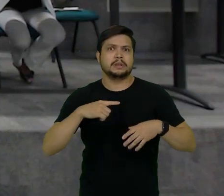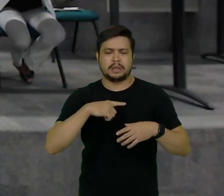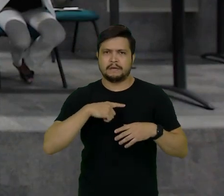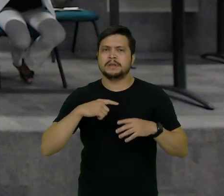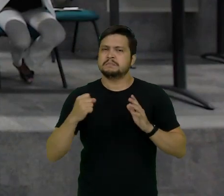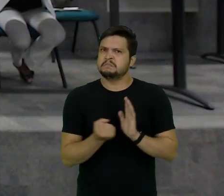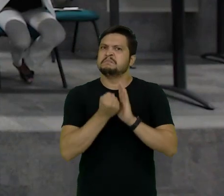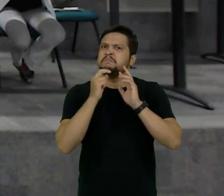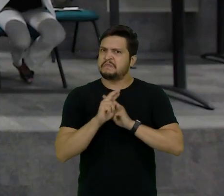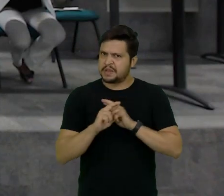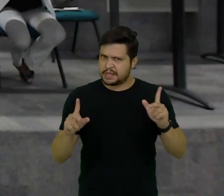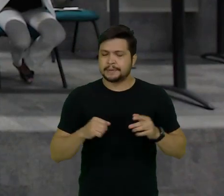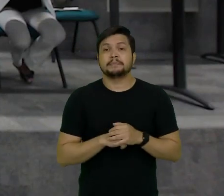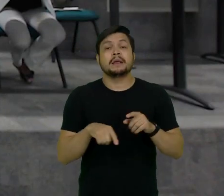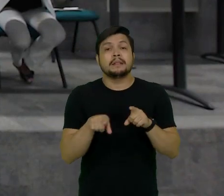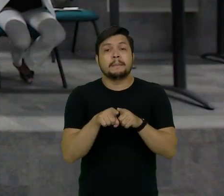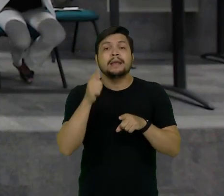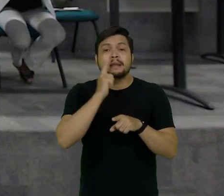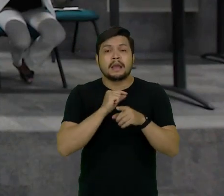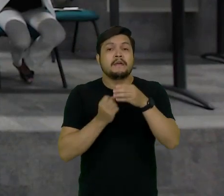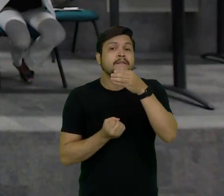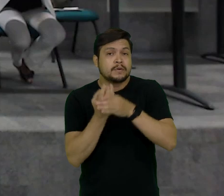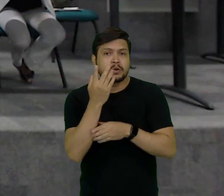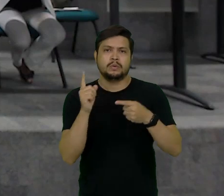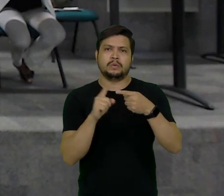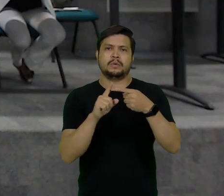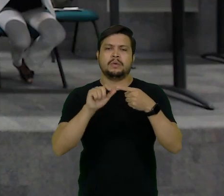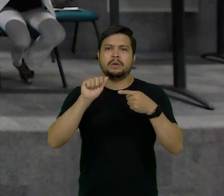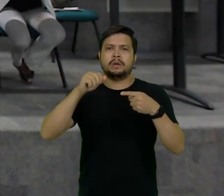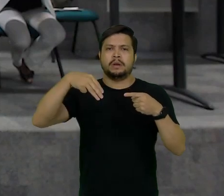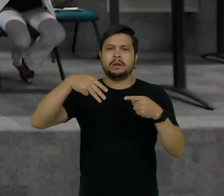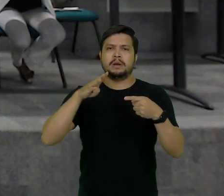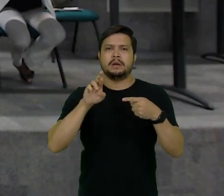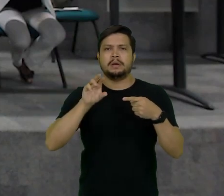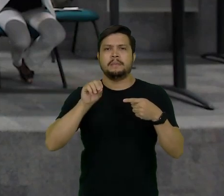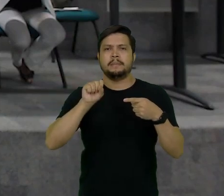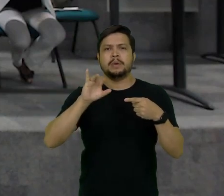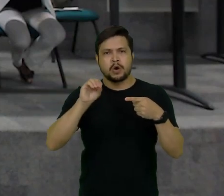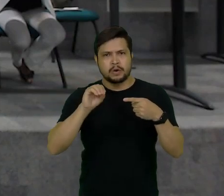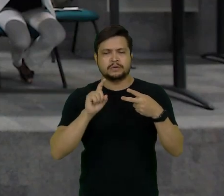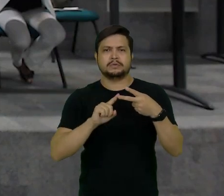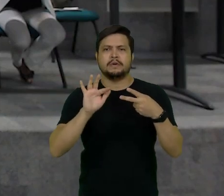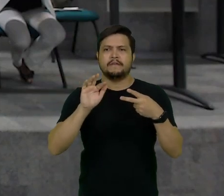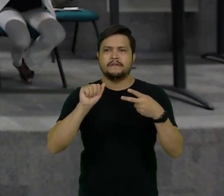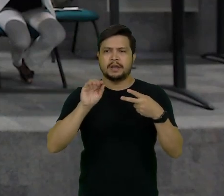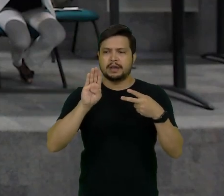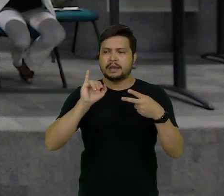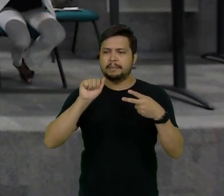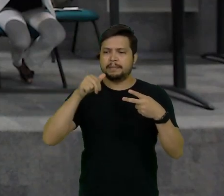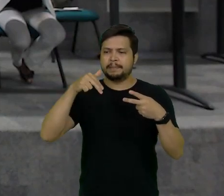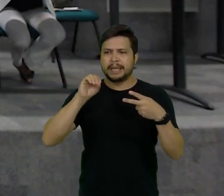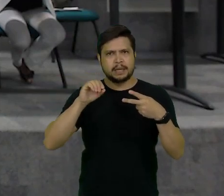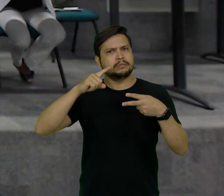fundadores, professor Ambrósio, professor Fabiano, né? e outros